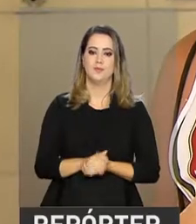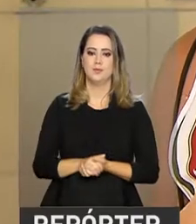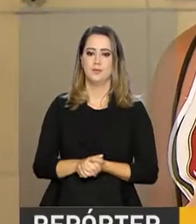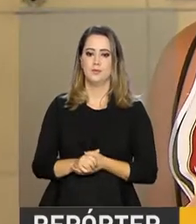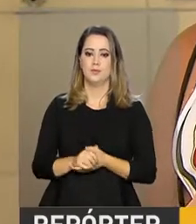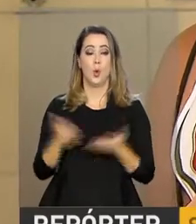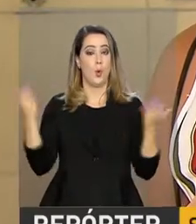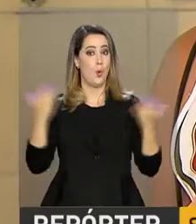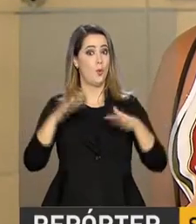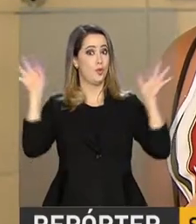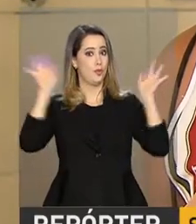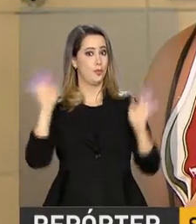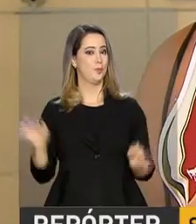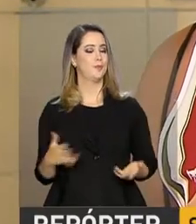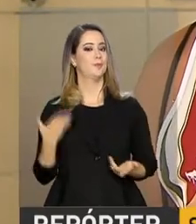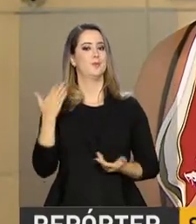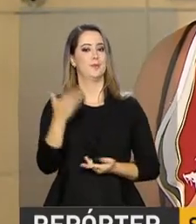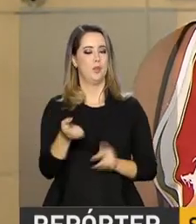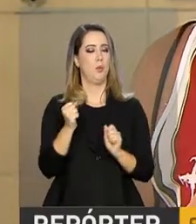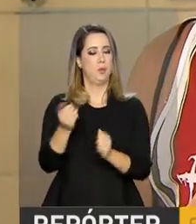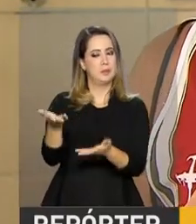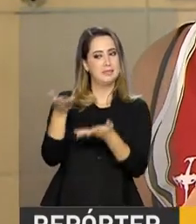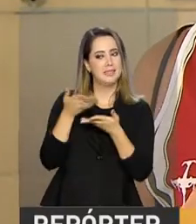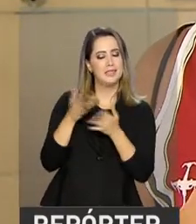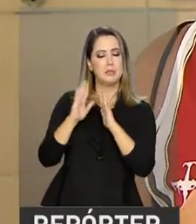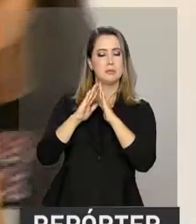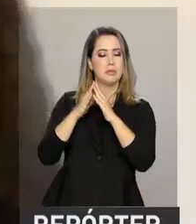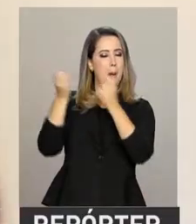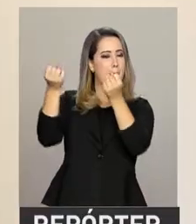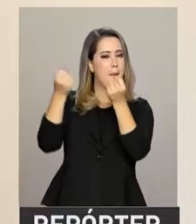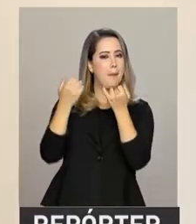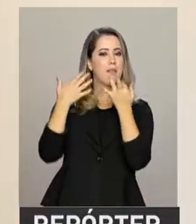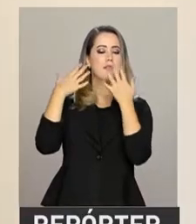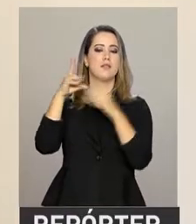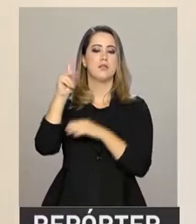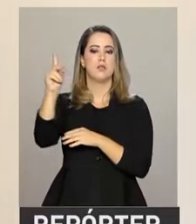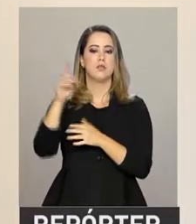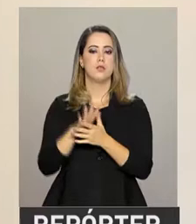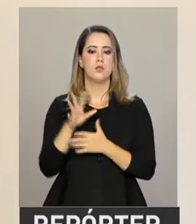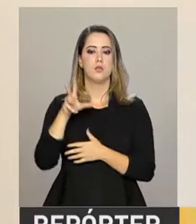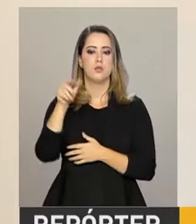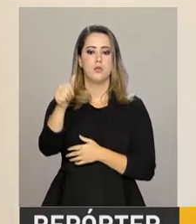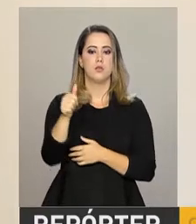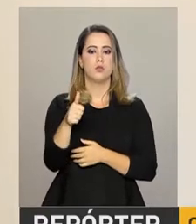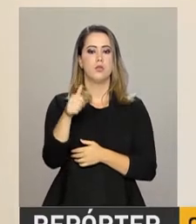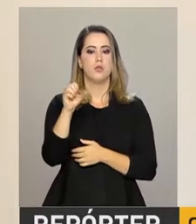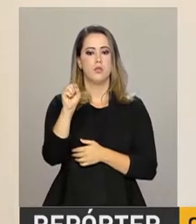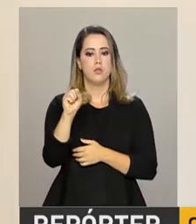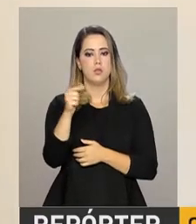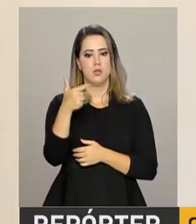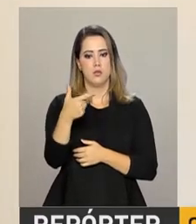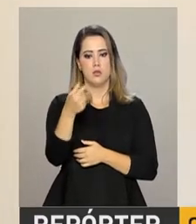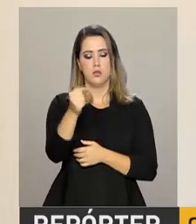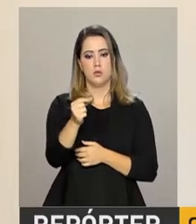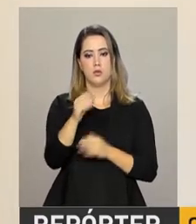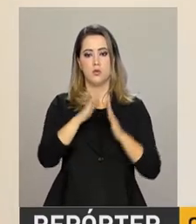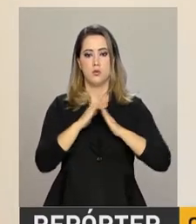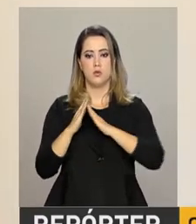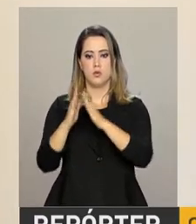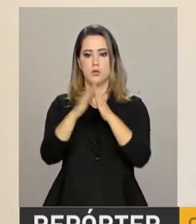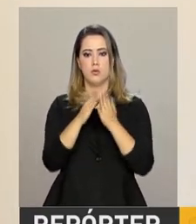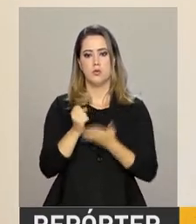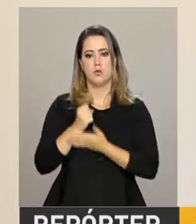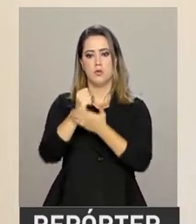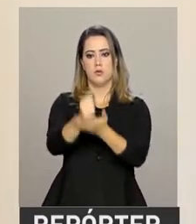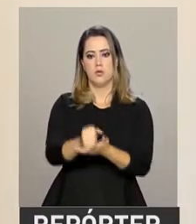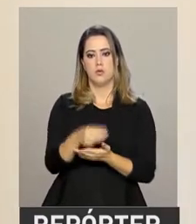estamos felizes em poder receber essa bênção de Deus. Ao todo, 820 unidades habitacionais foram